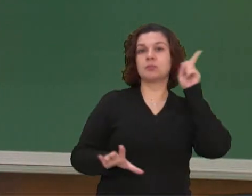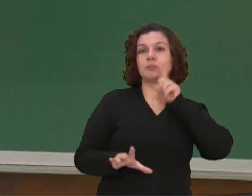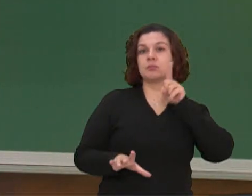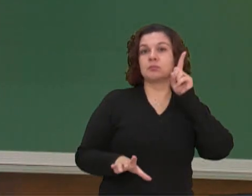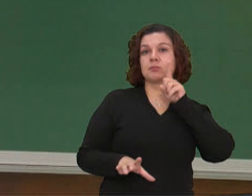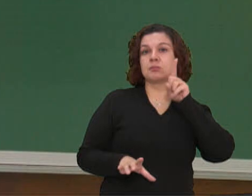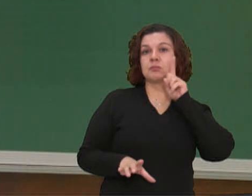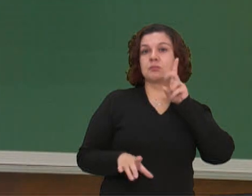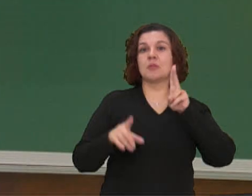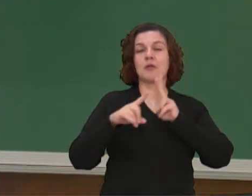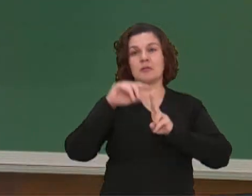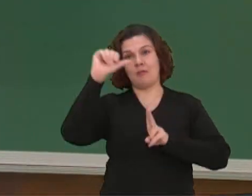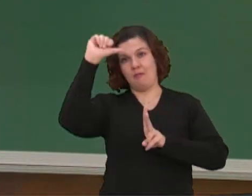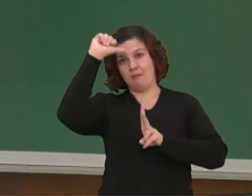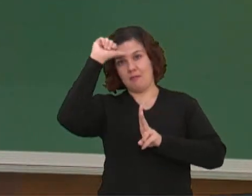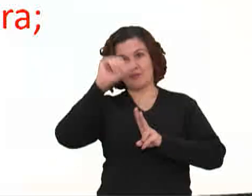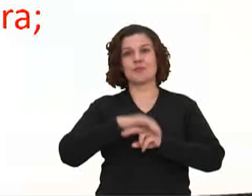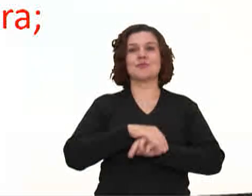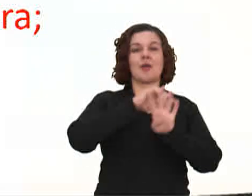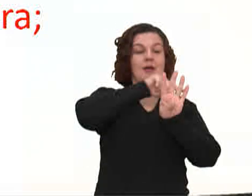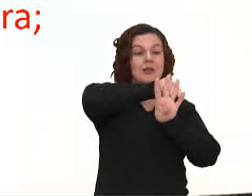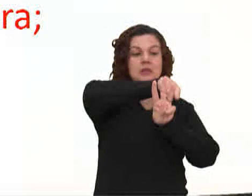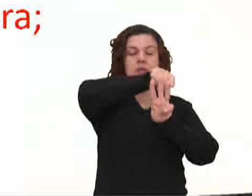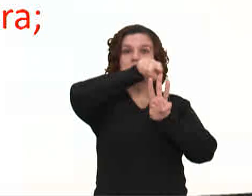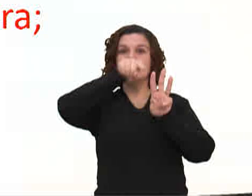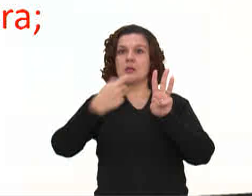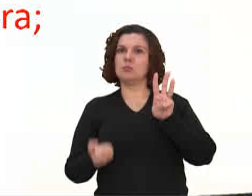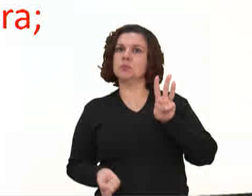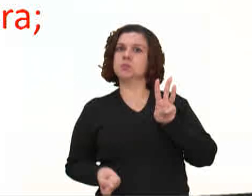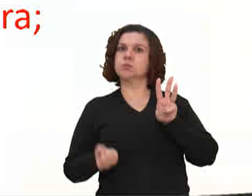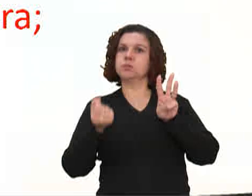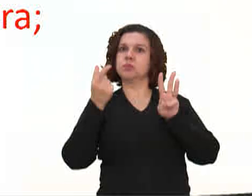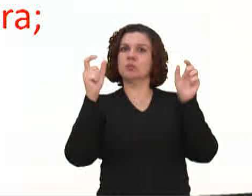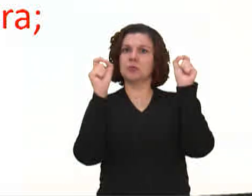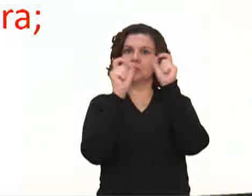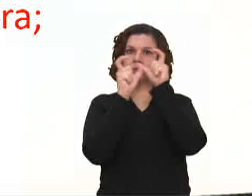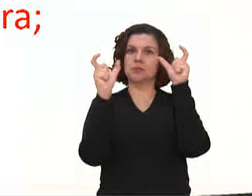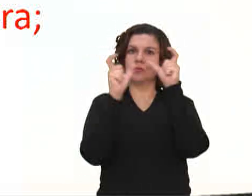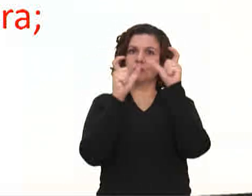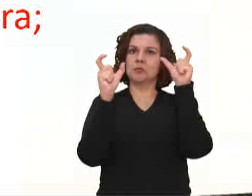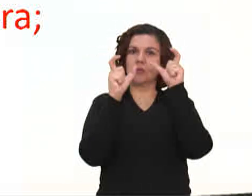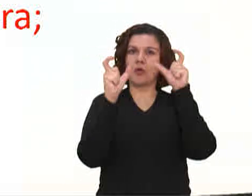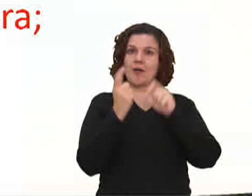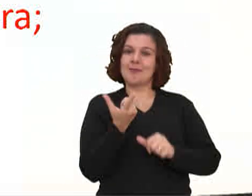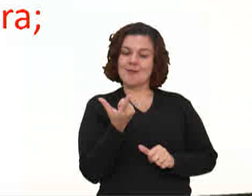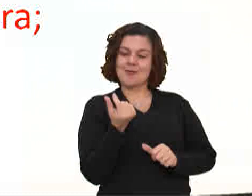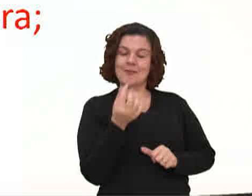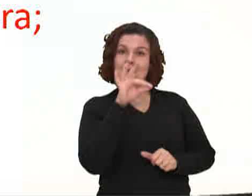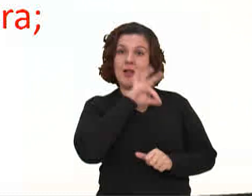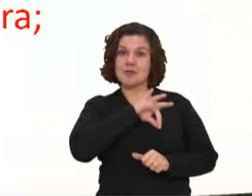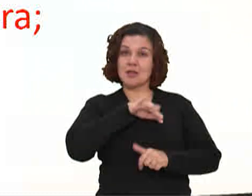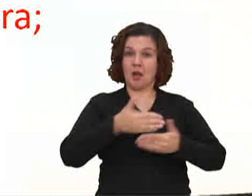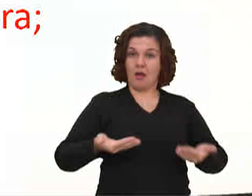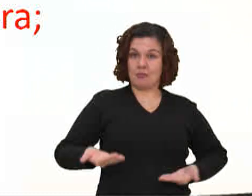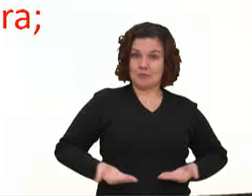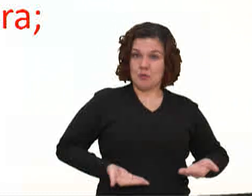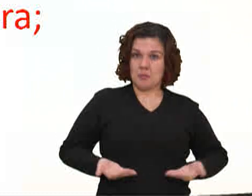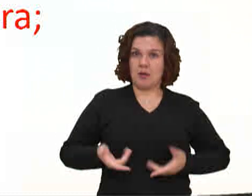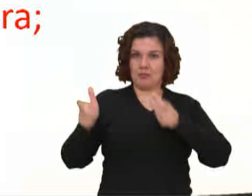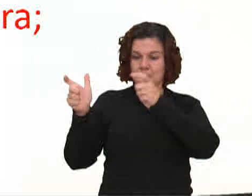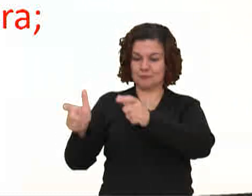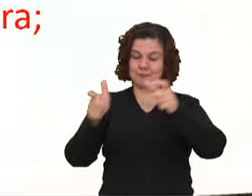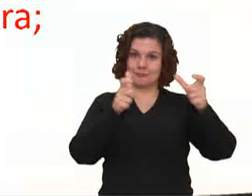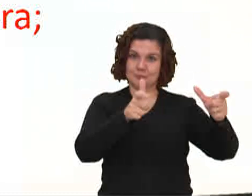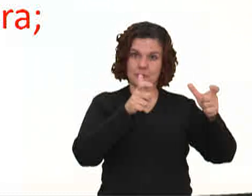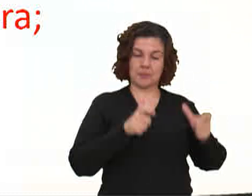Unidos e em Bangladesh. A gente vê uma diferença gritante entre trabalhadores desses diferentes lugares.